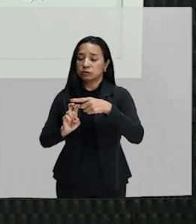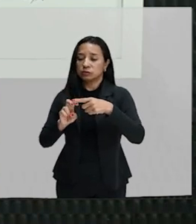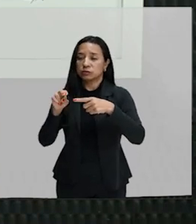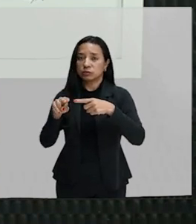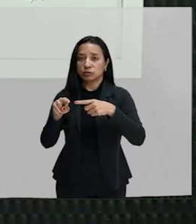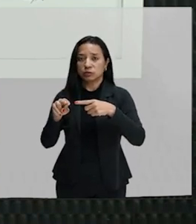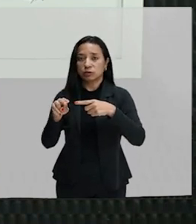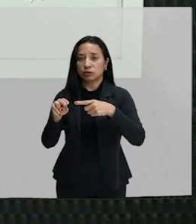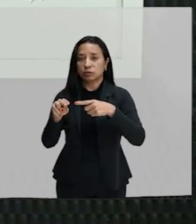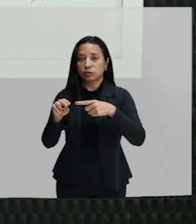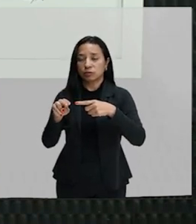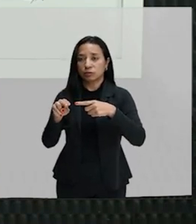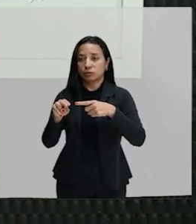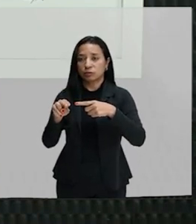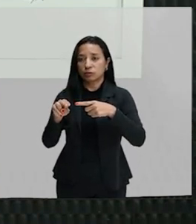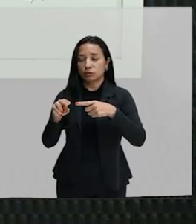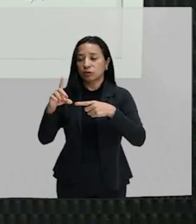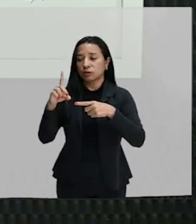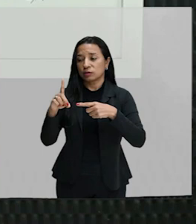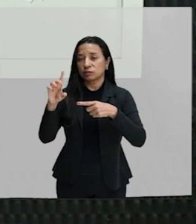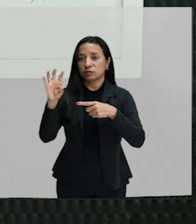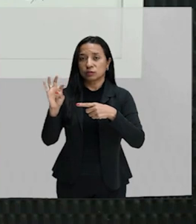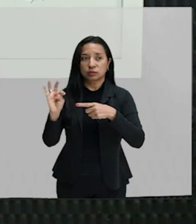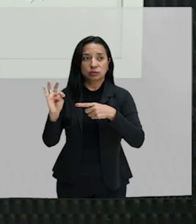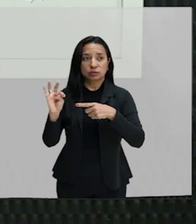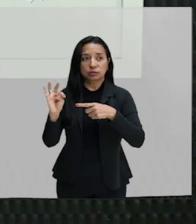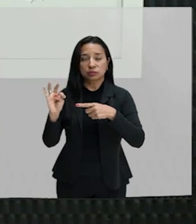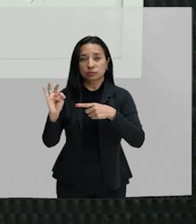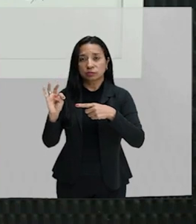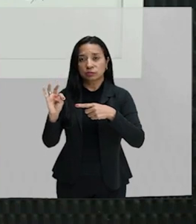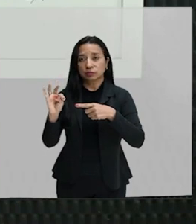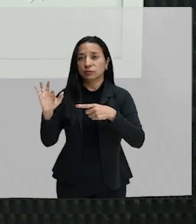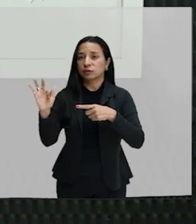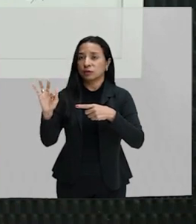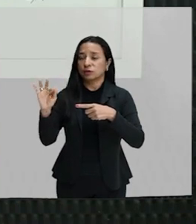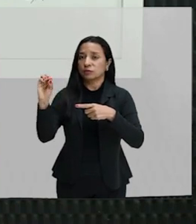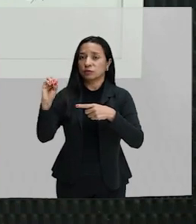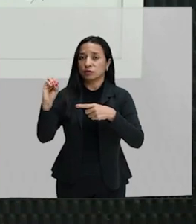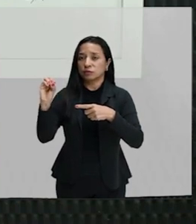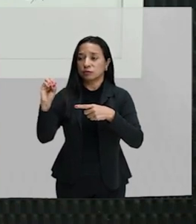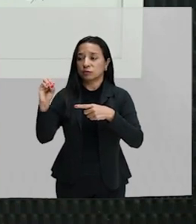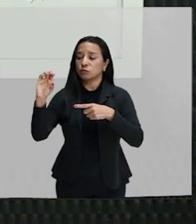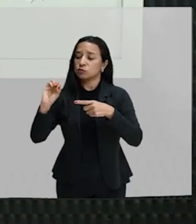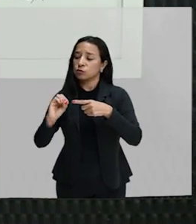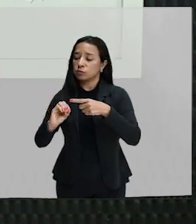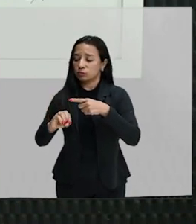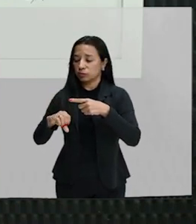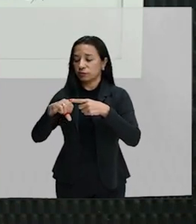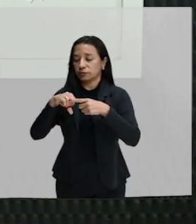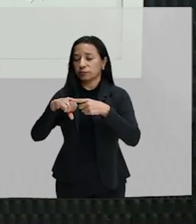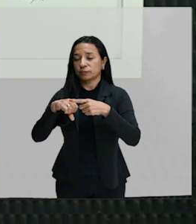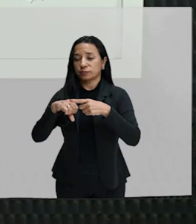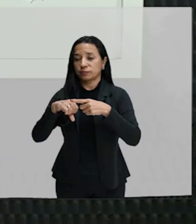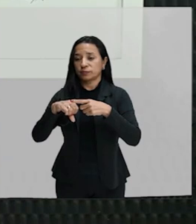igual variação de temperatura na fahenheit isso sobre 9